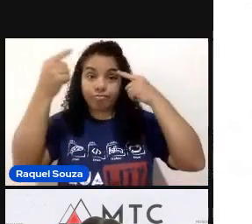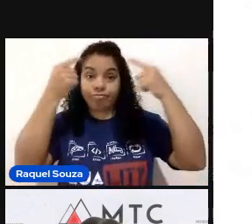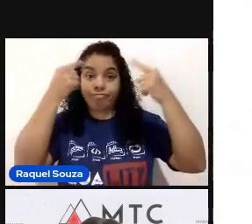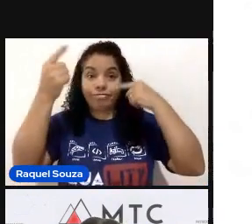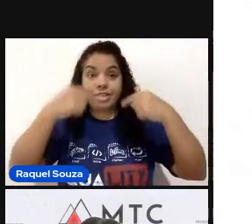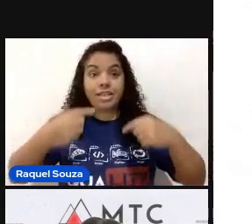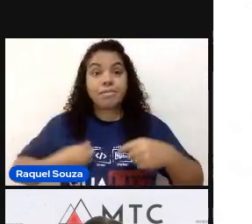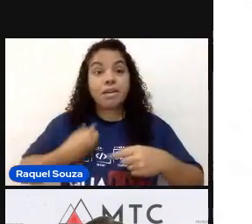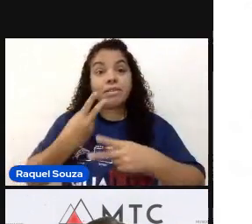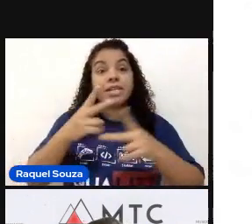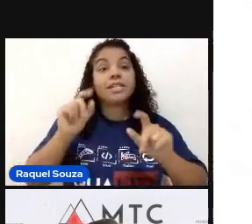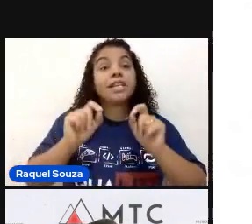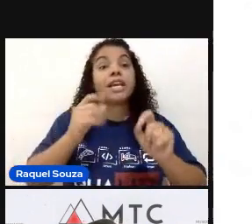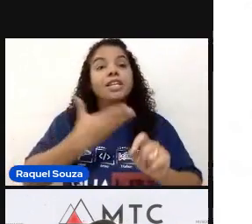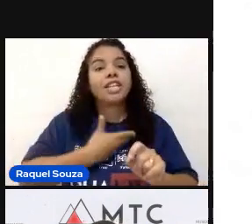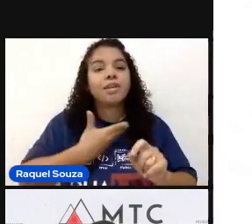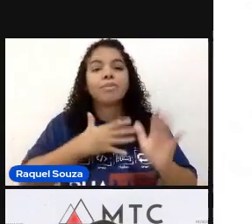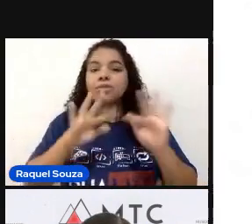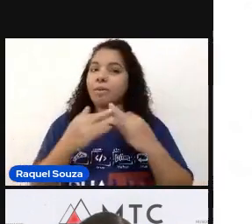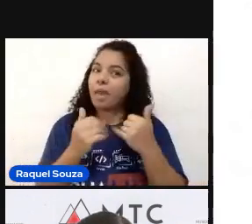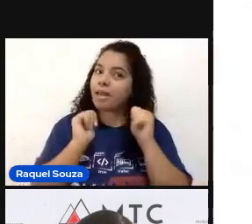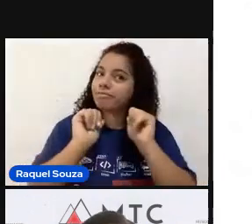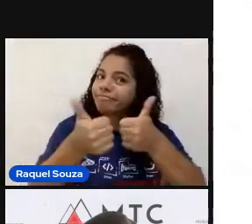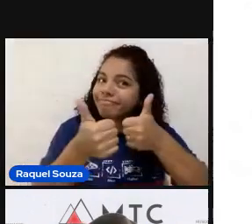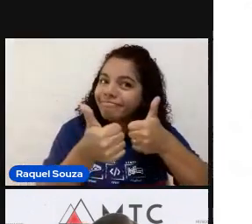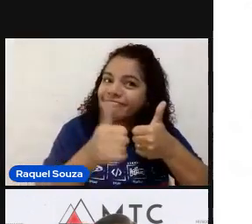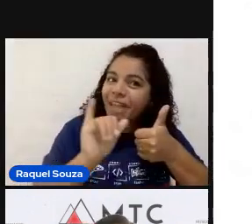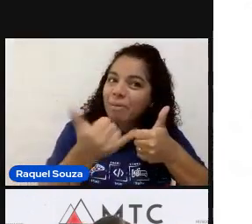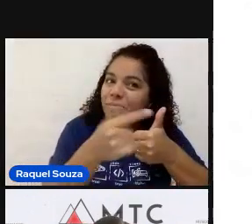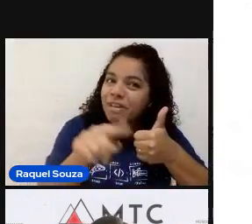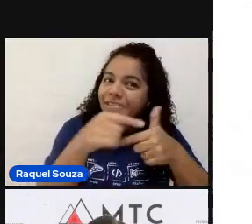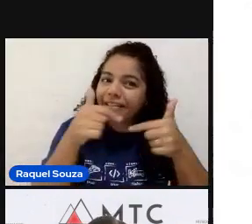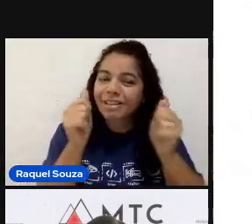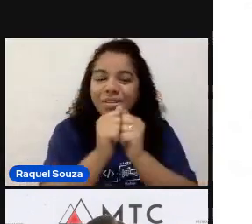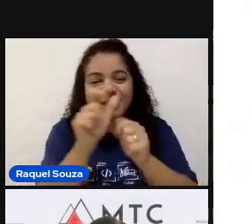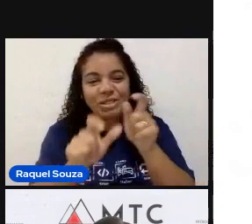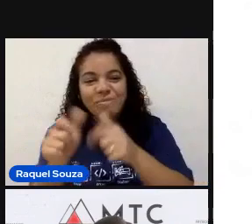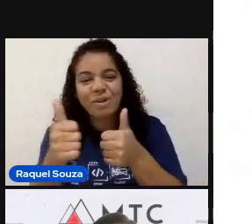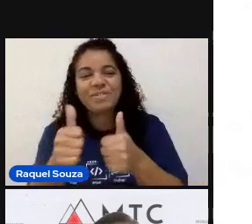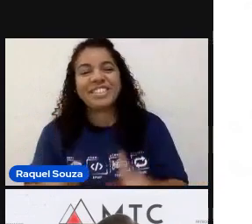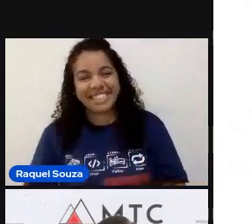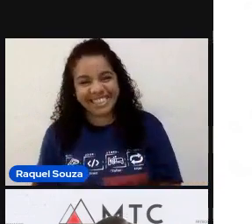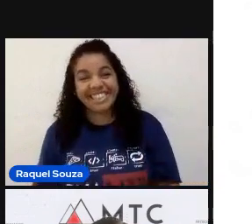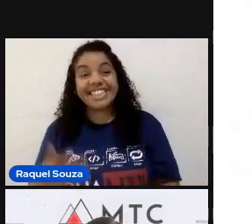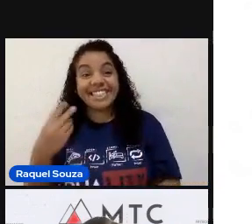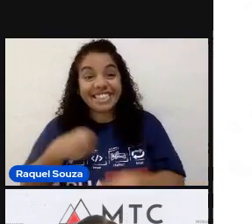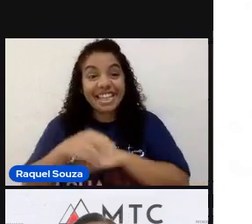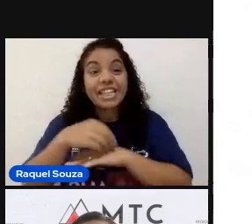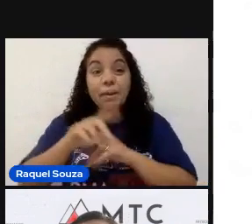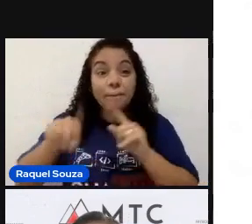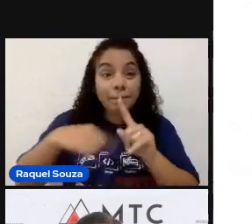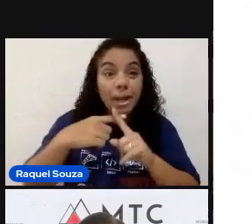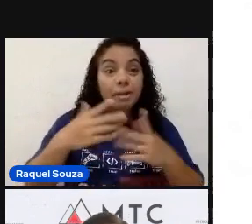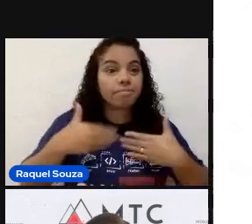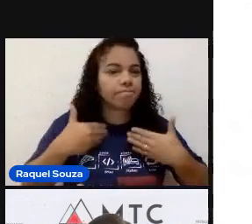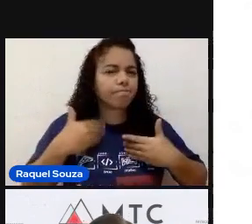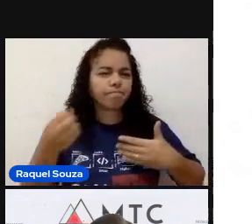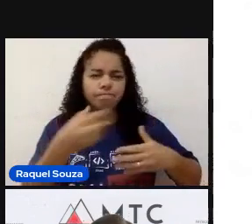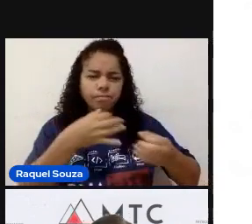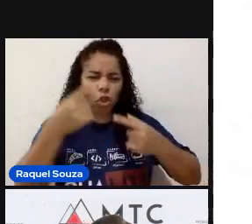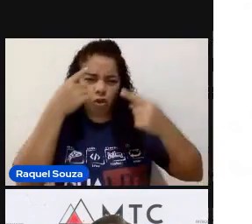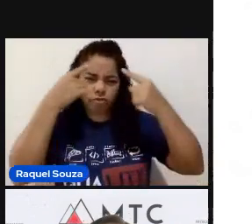amigos e familiares. Amo trabalhar com esse povo, então sempre tento trazer isso. Mais alegria, novas